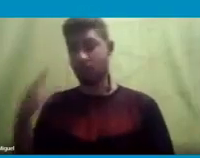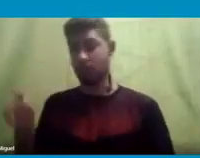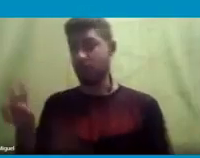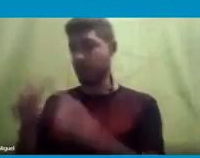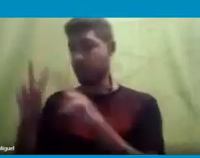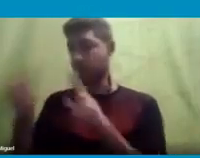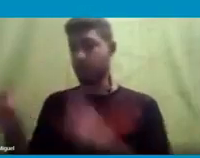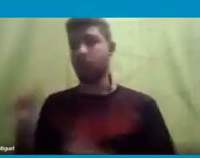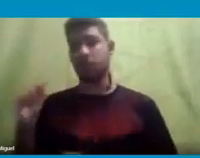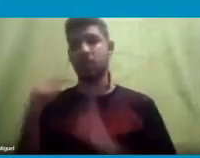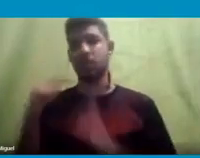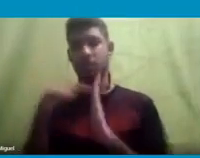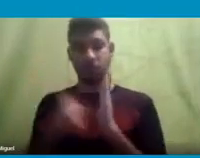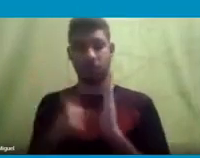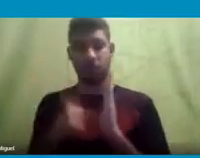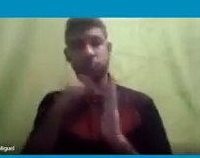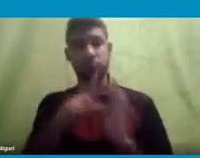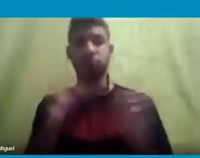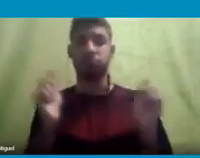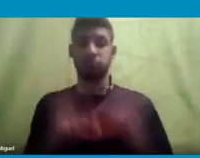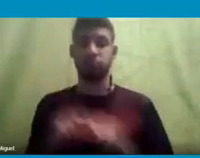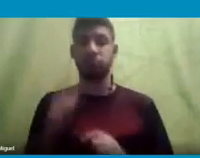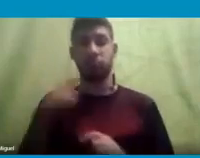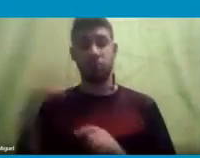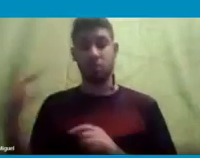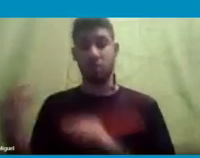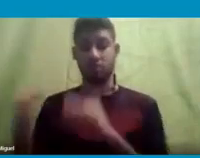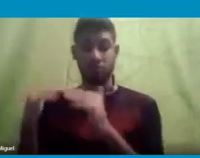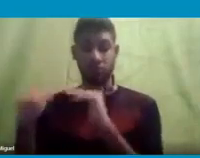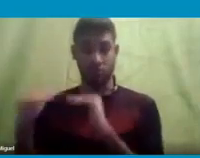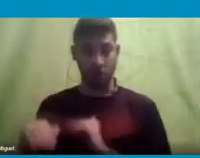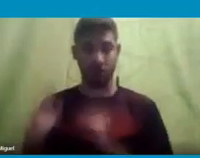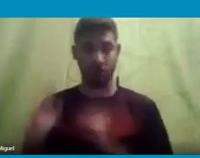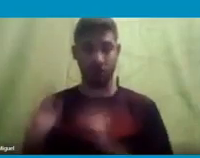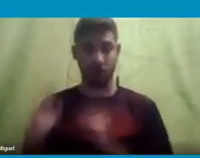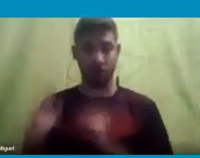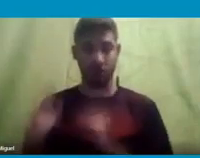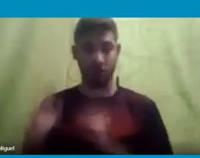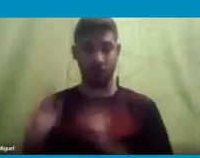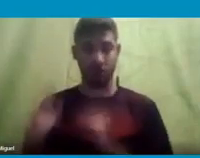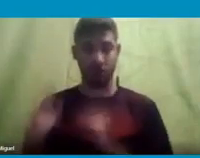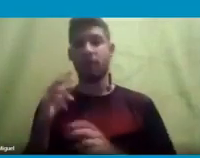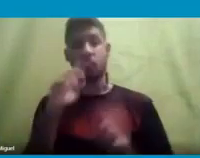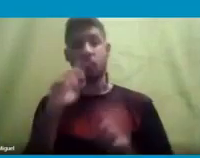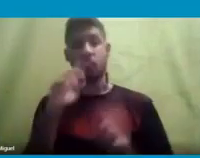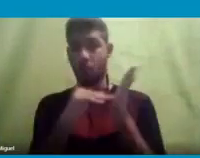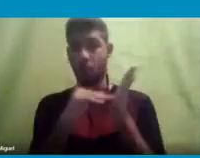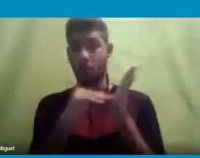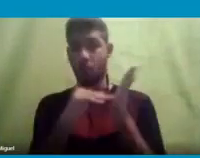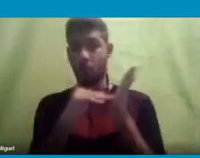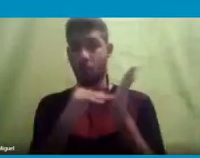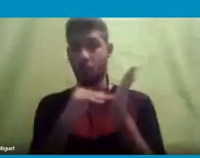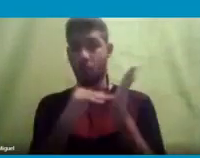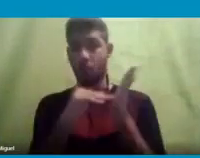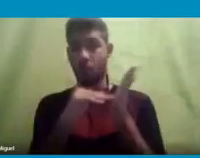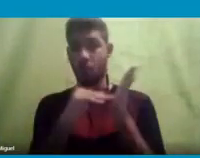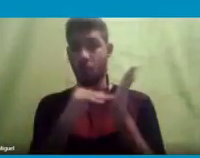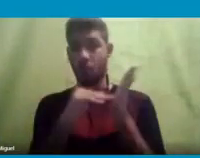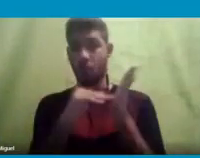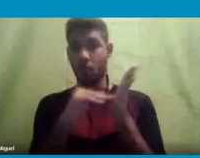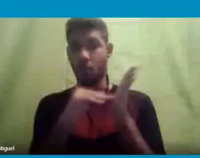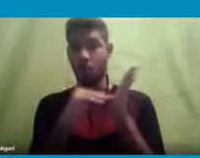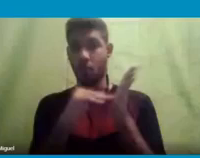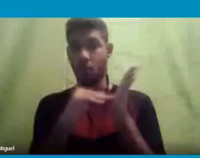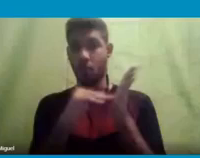que tem pontos pertinentes e outros que eu não concordo. Eu acho que, vou falar do ponto que eu concordo. Nosso movimento no